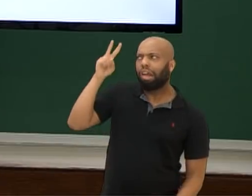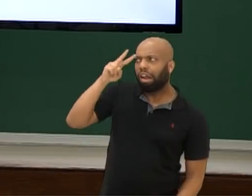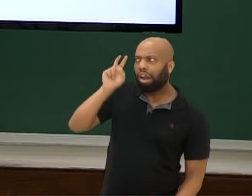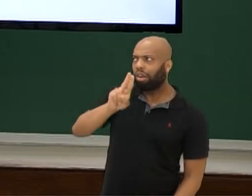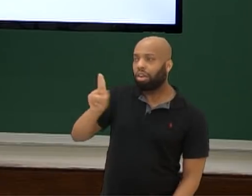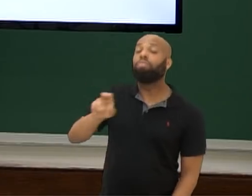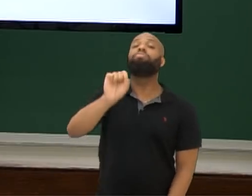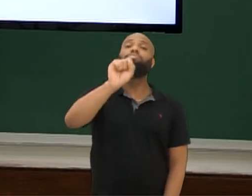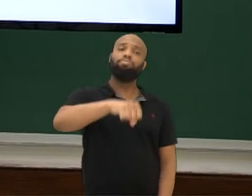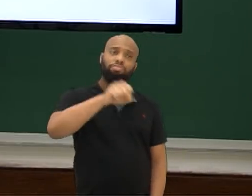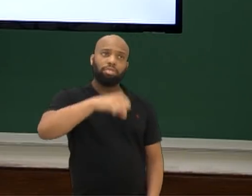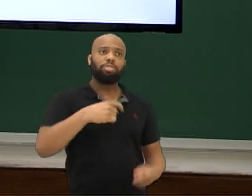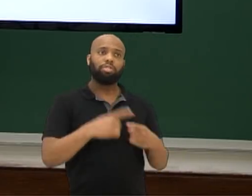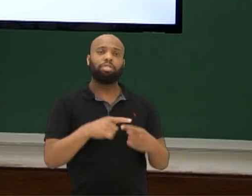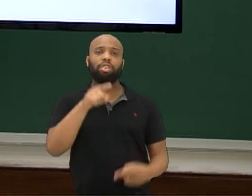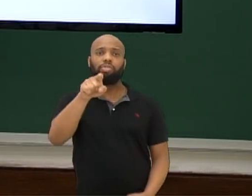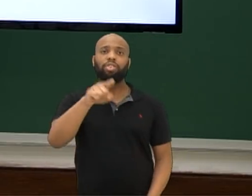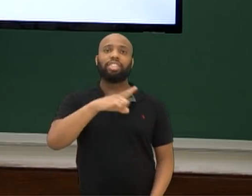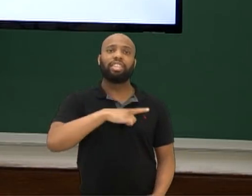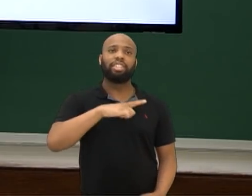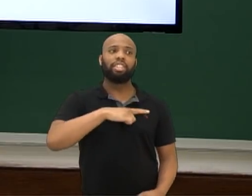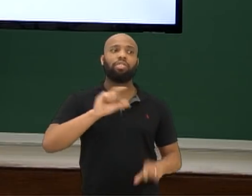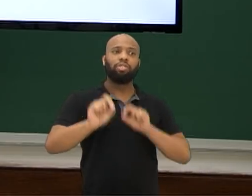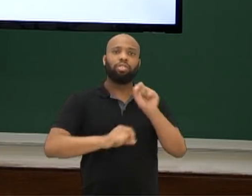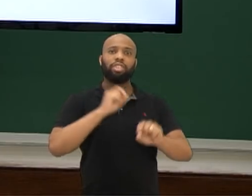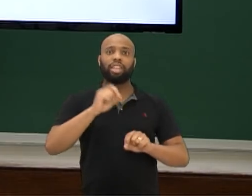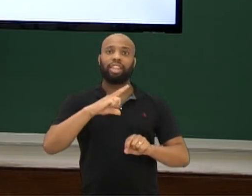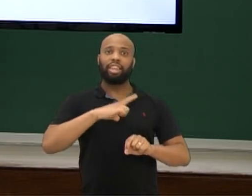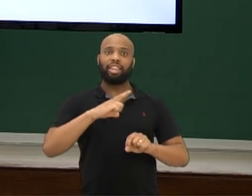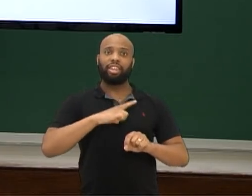nome. Sim, galera, você lembra das ligações